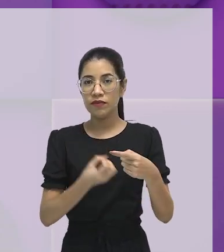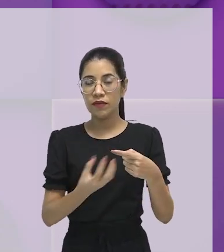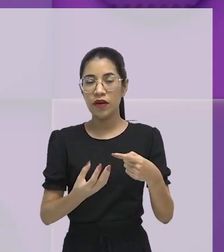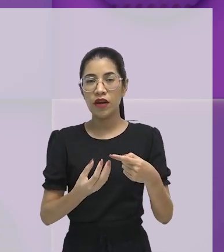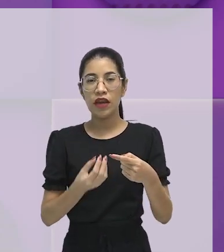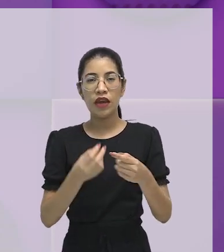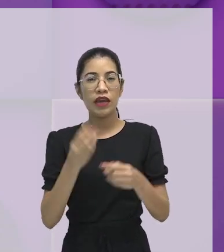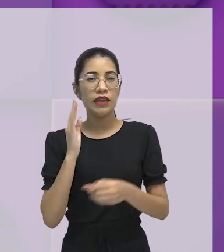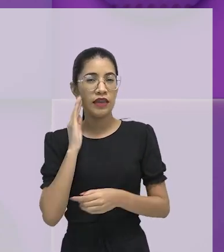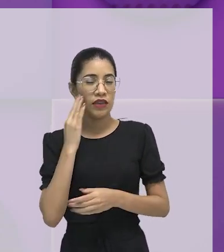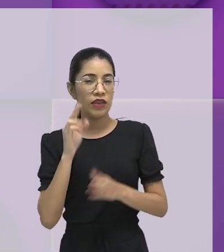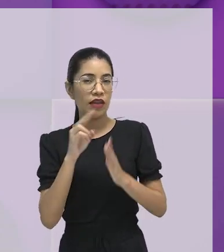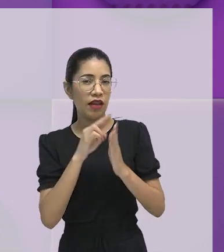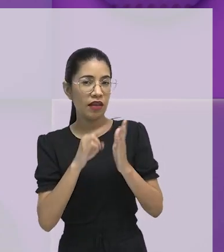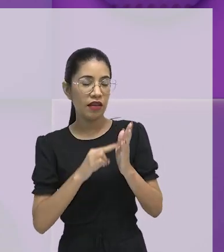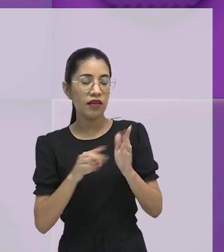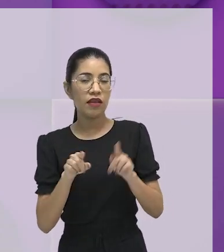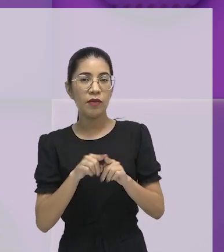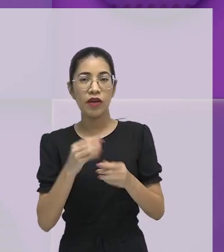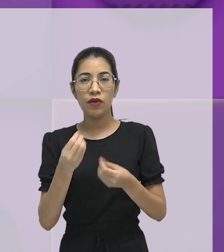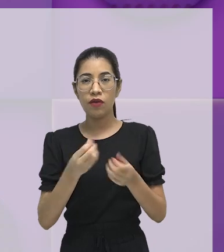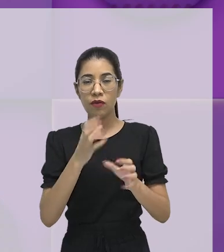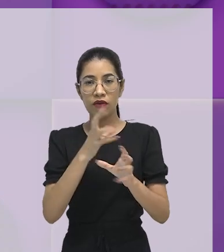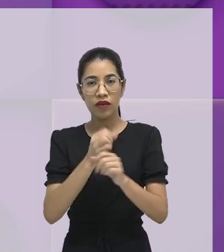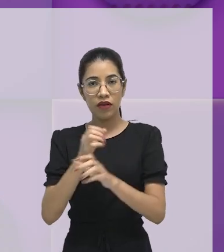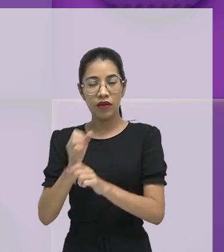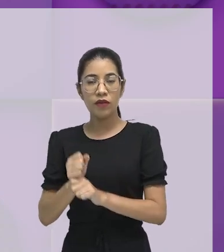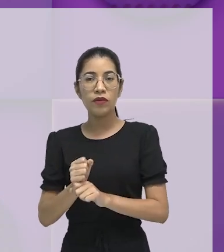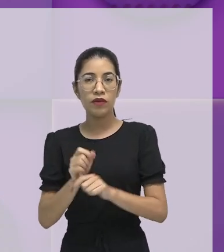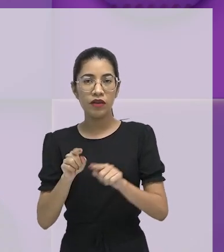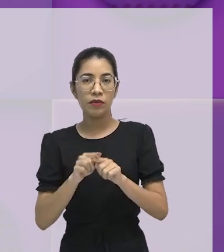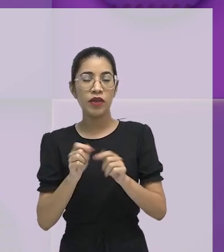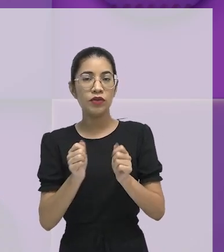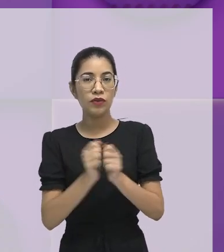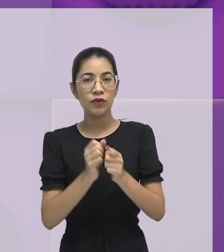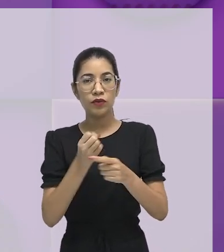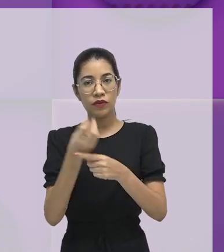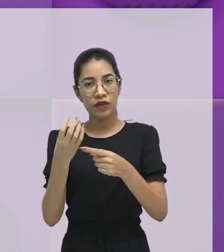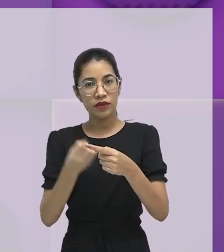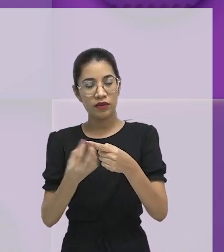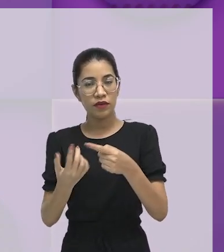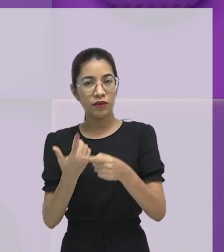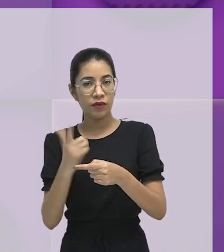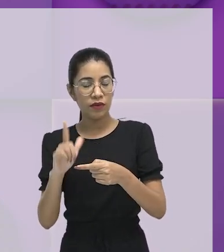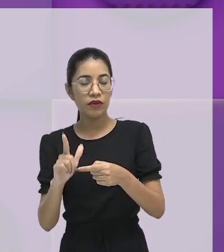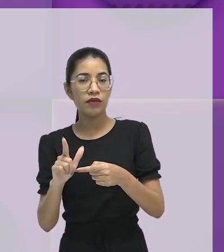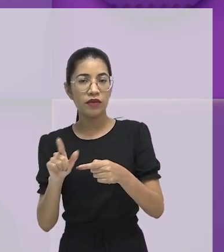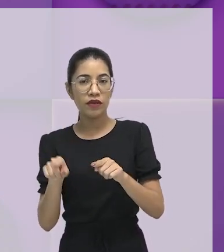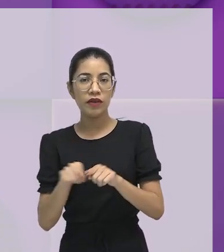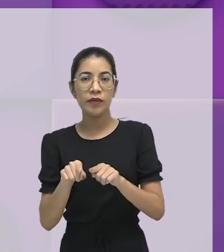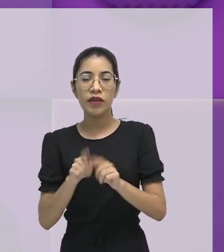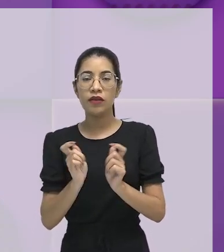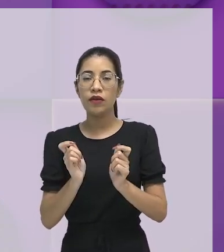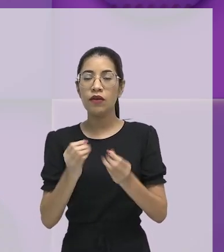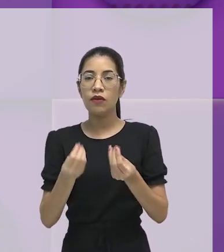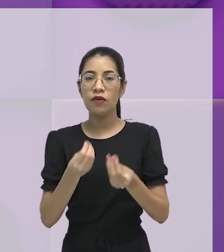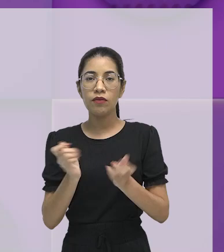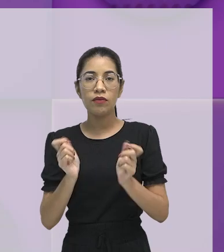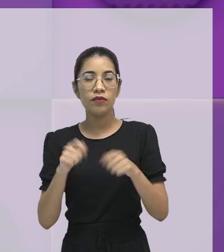ser lida, como que ela pode ser operada com outro número, com outra fração, tá? E principalmente como que a gente